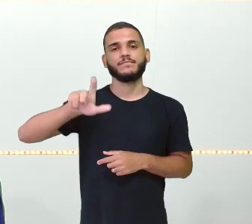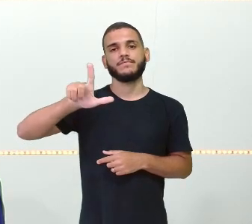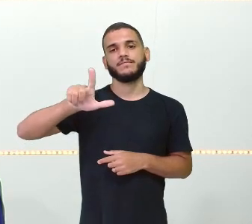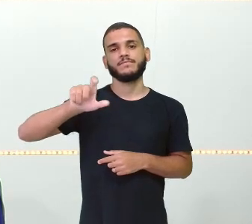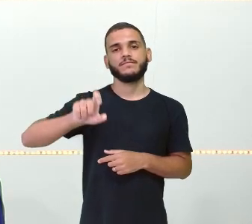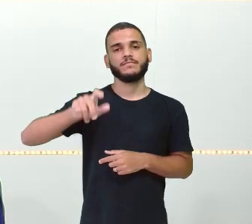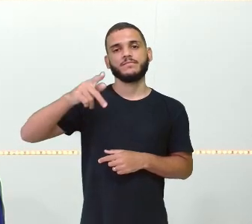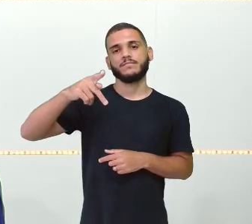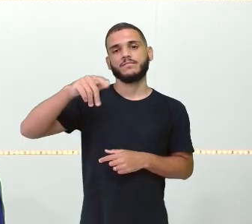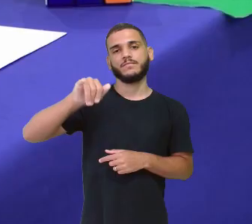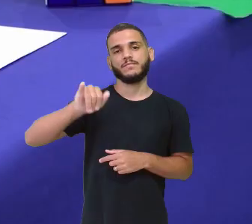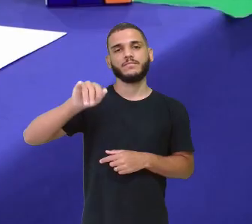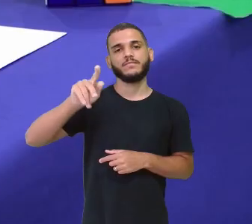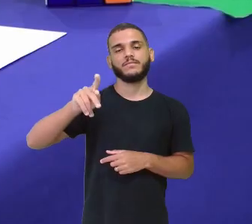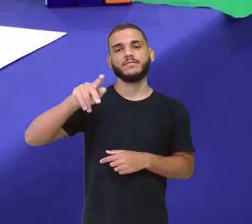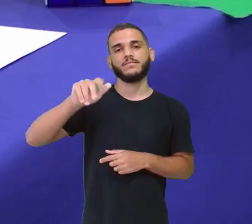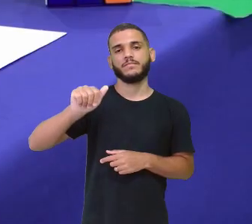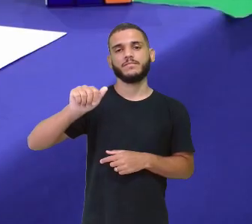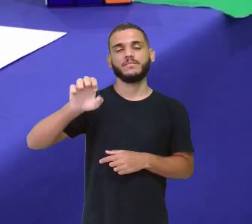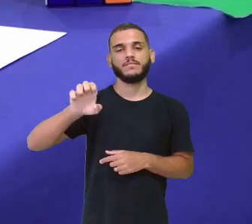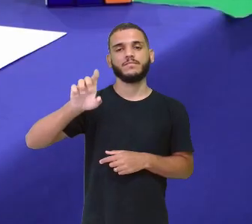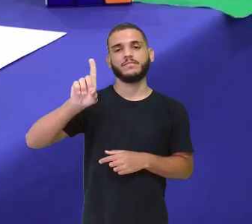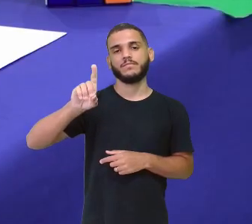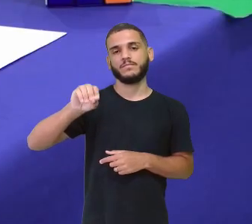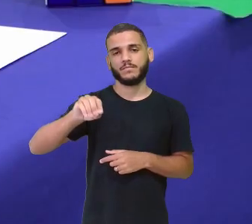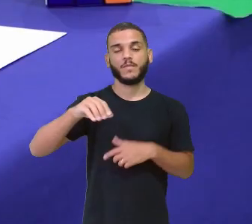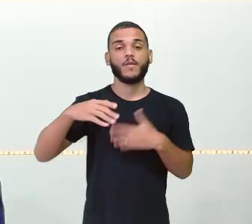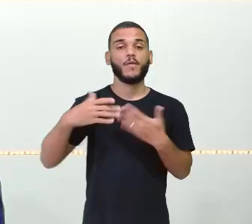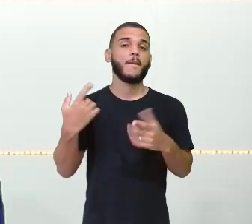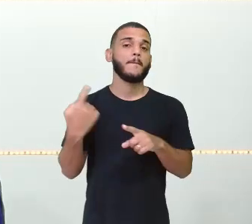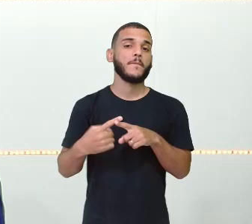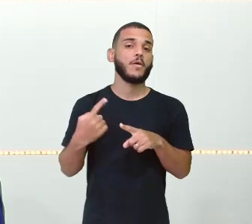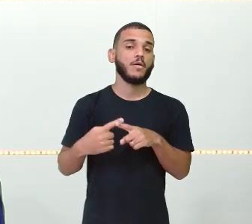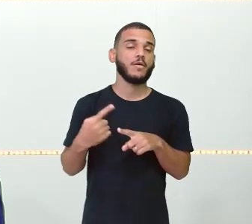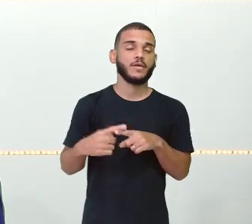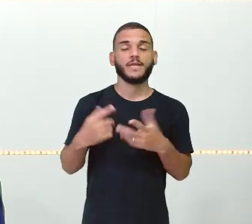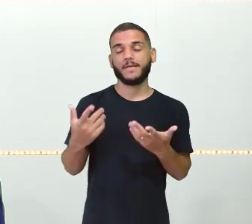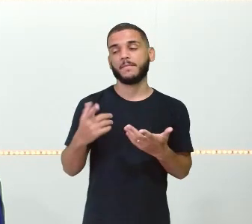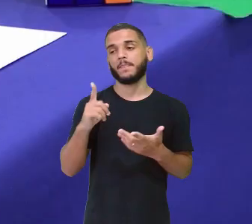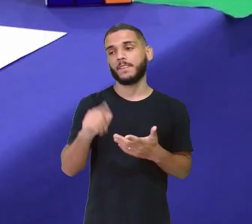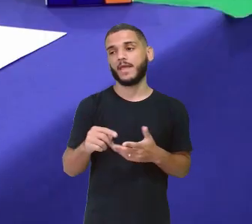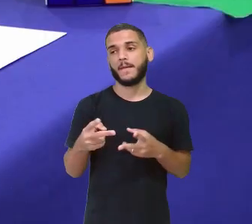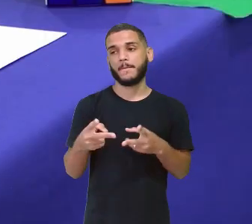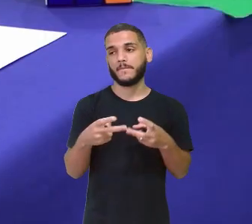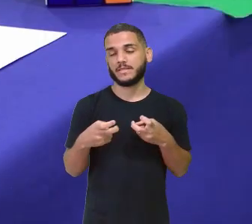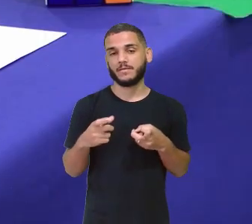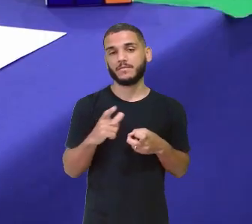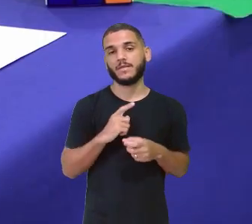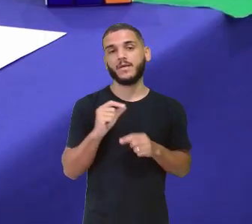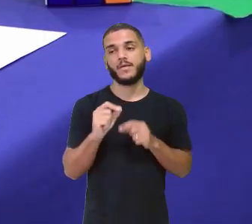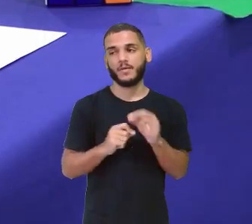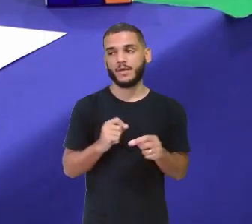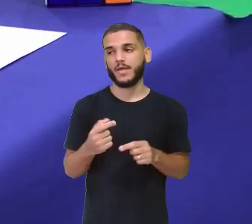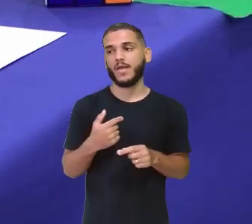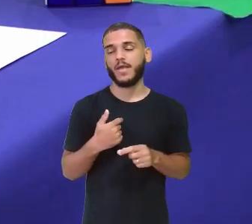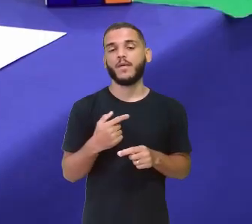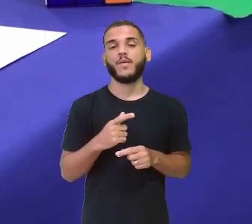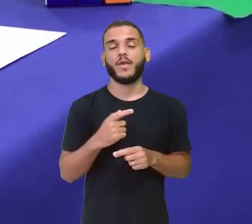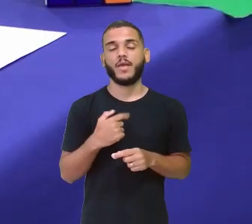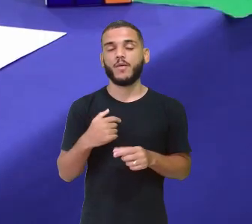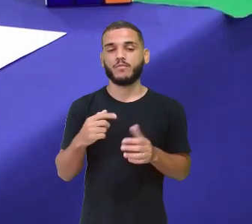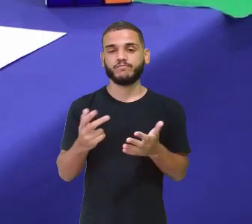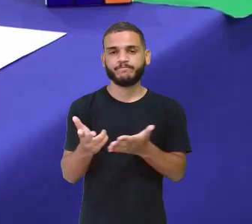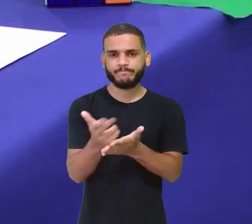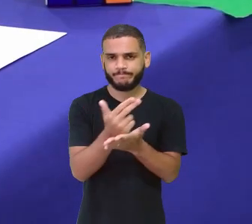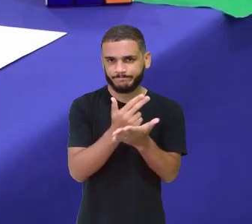dessa figura. Paralelepípedo. Por quê? Percebam que aqui nesse paralelepípedo, que eu vou fazer o contorno